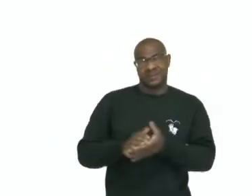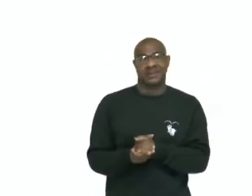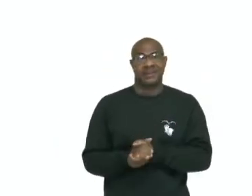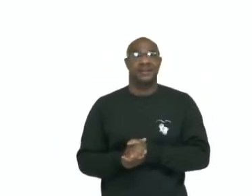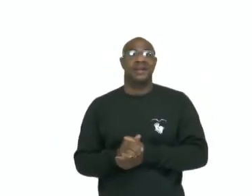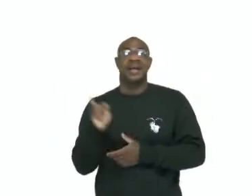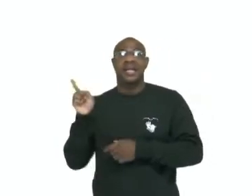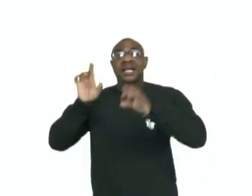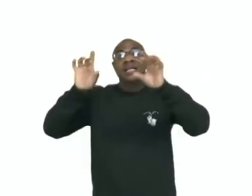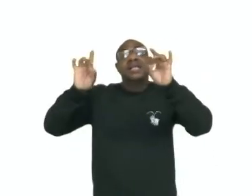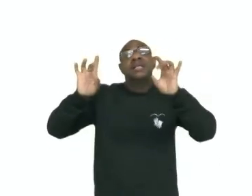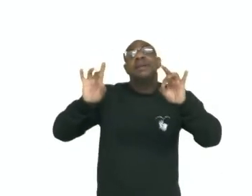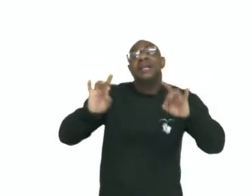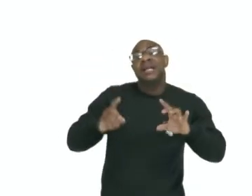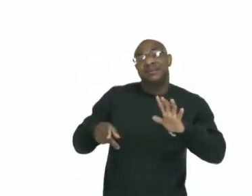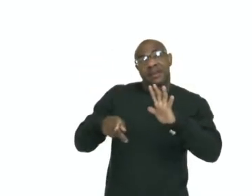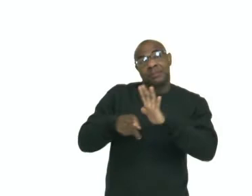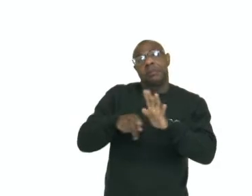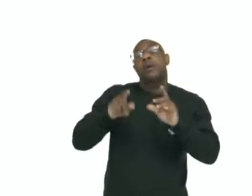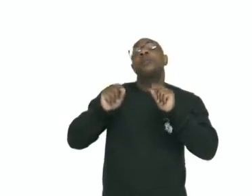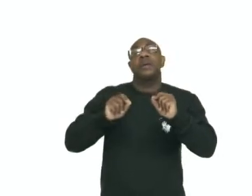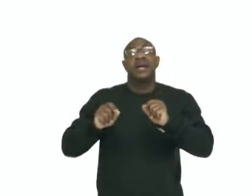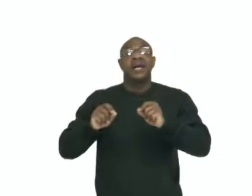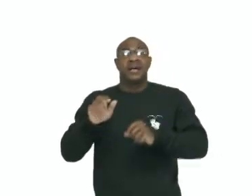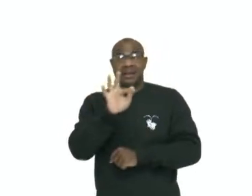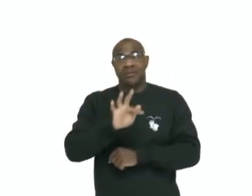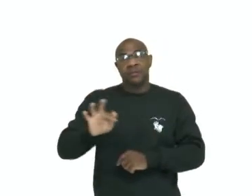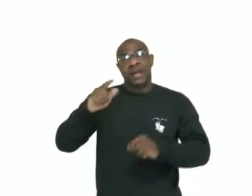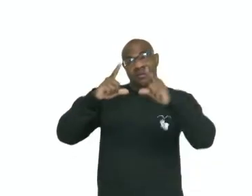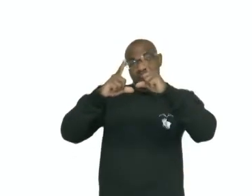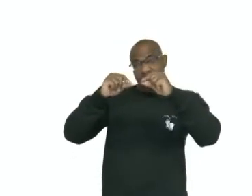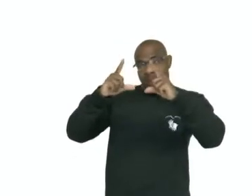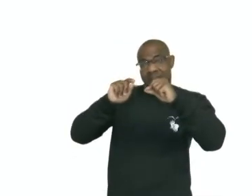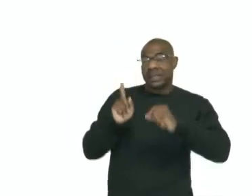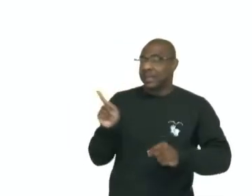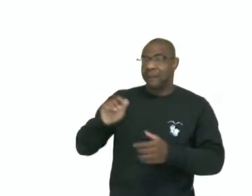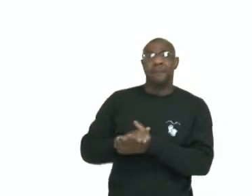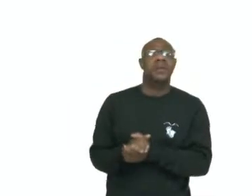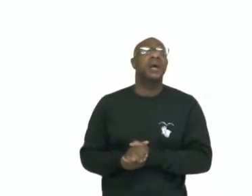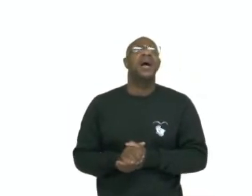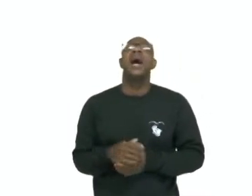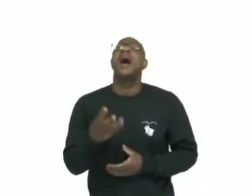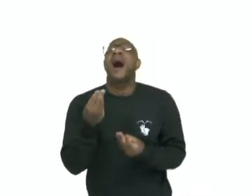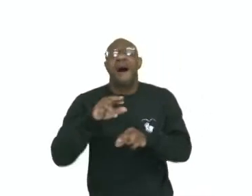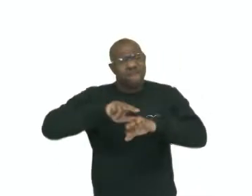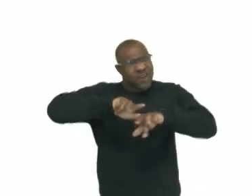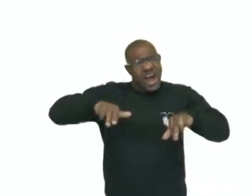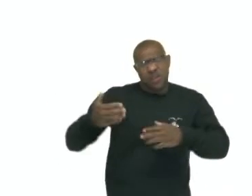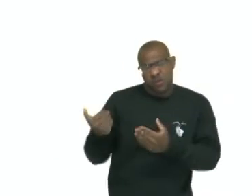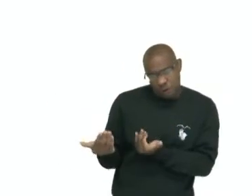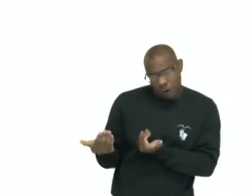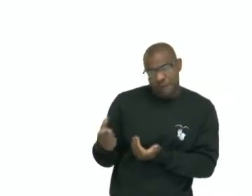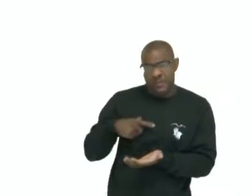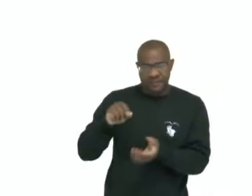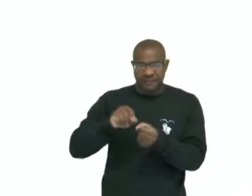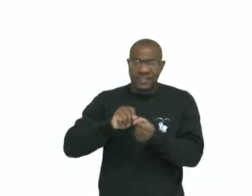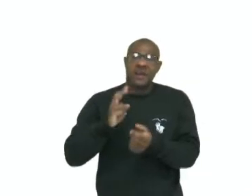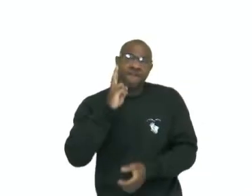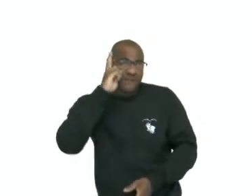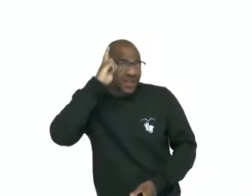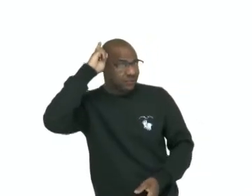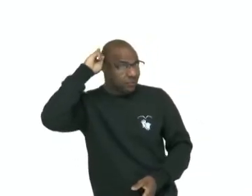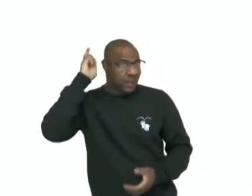encontrou. Tem que se atentar que antes houve ainda uma preparação do entrevistador a respeito de toda a temática, de